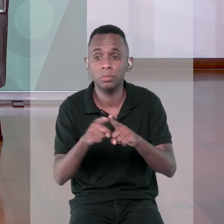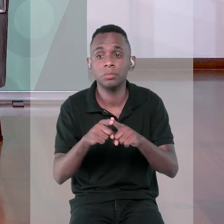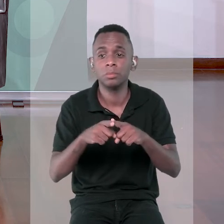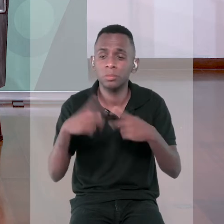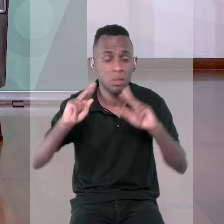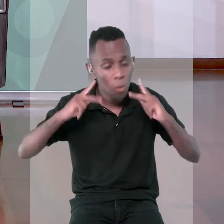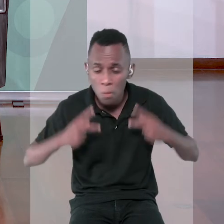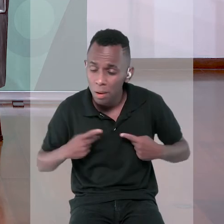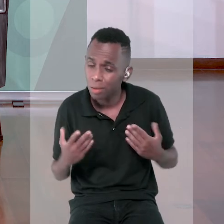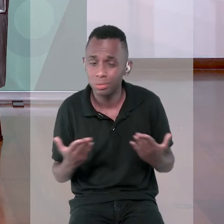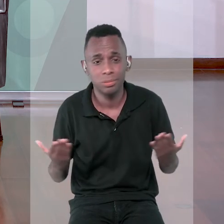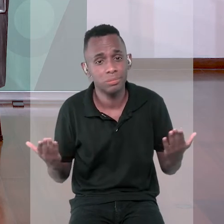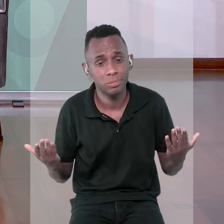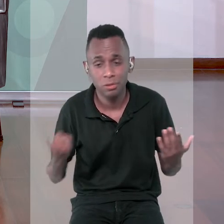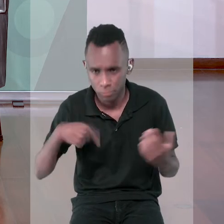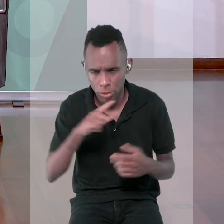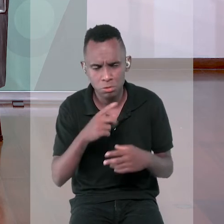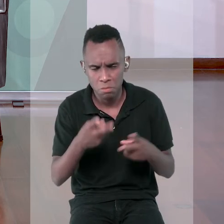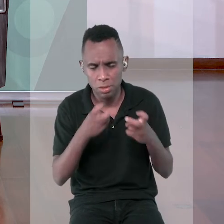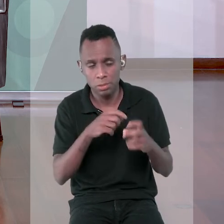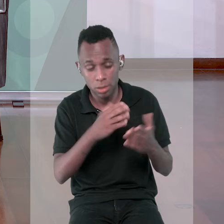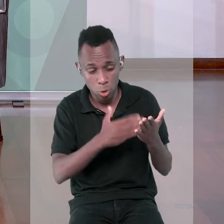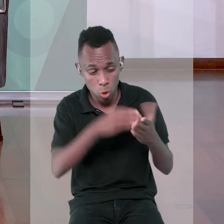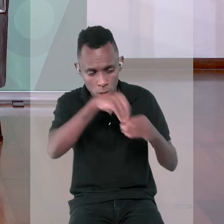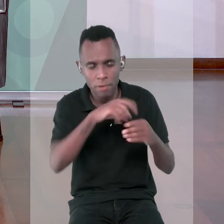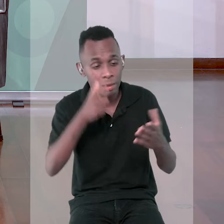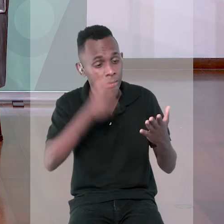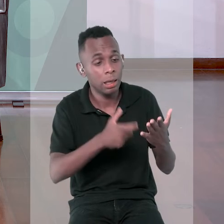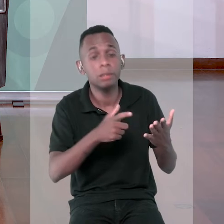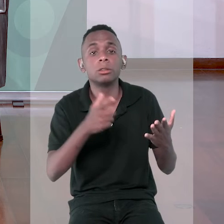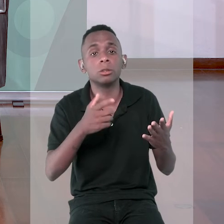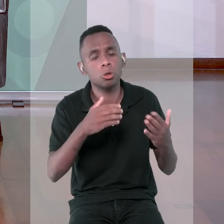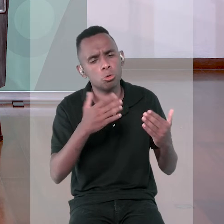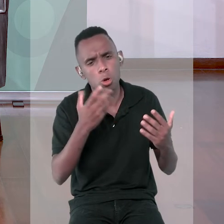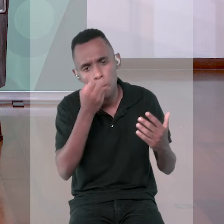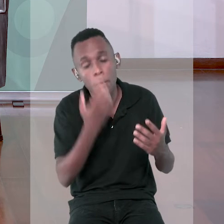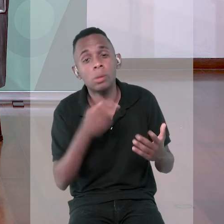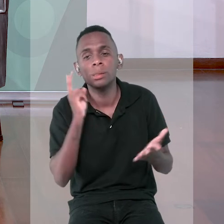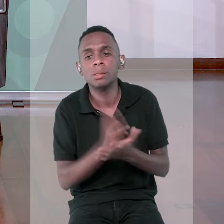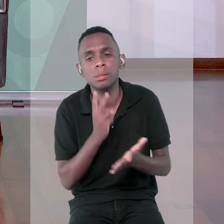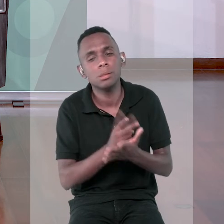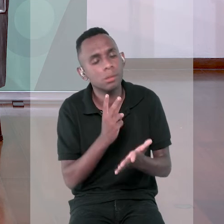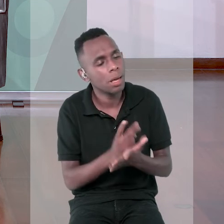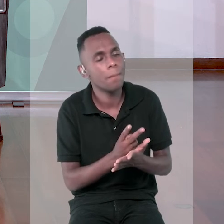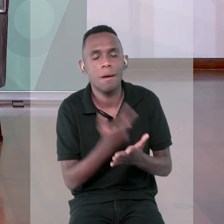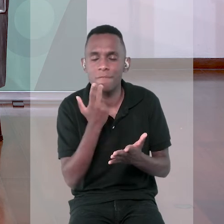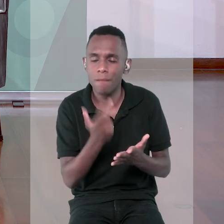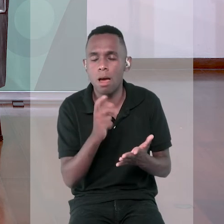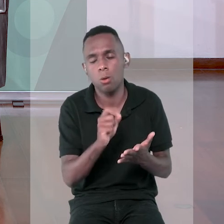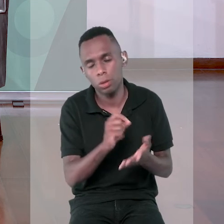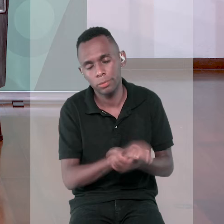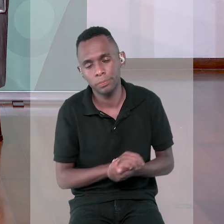imperfeitas, humanas, né? Que vocês vão ver no livro da Isabelle, eu acho muito interessante isso, que ela toda hora ela bate nisso,